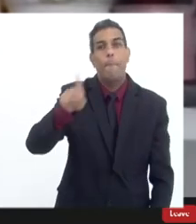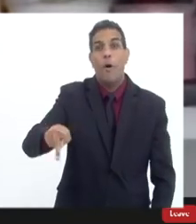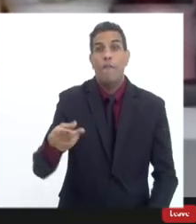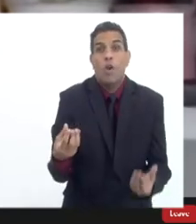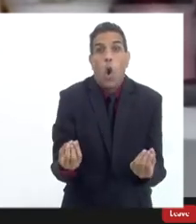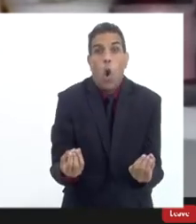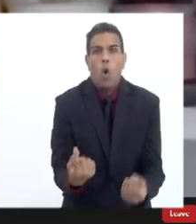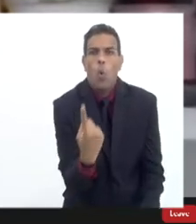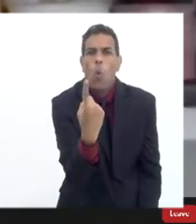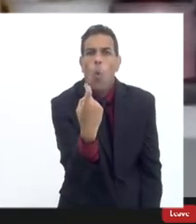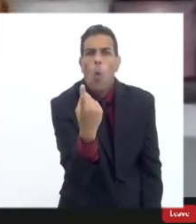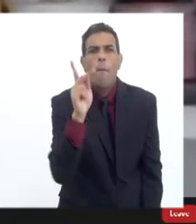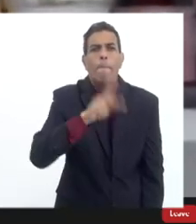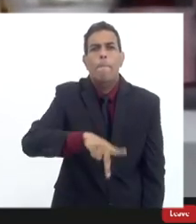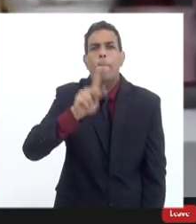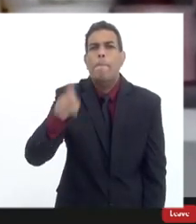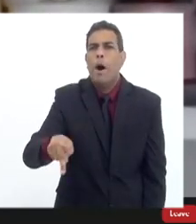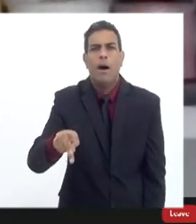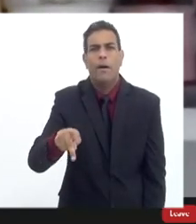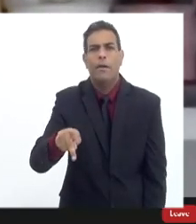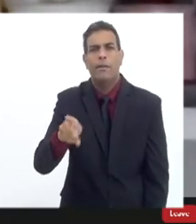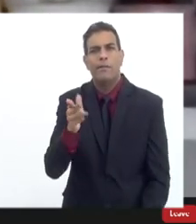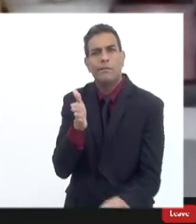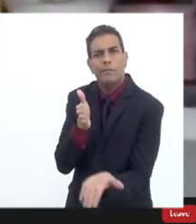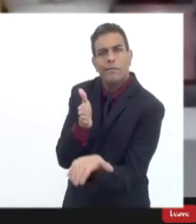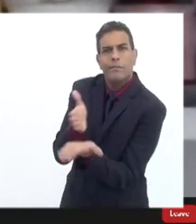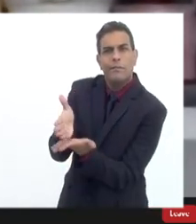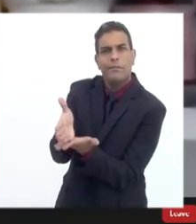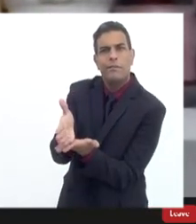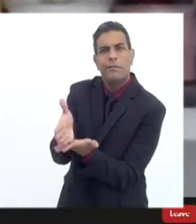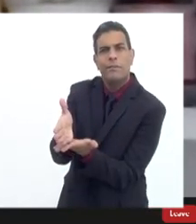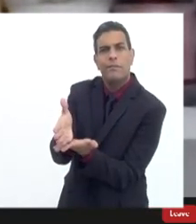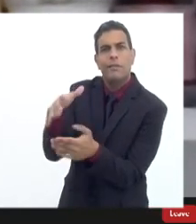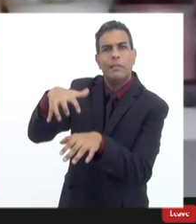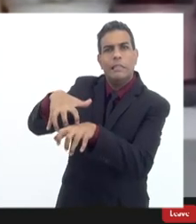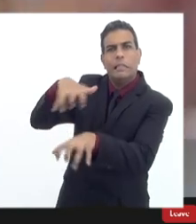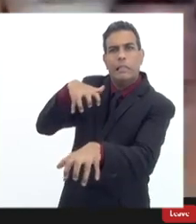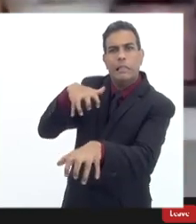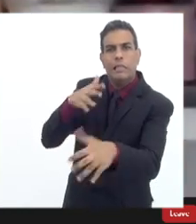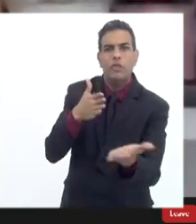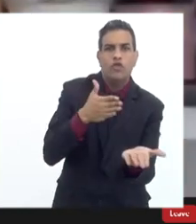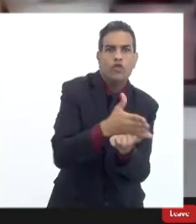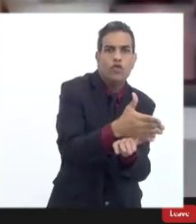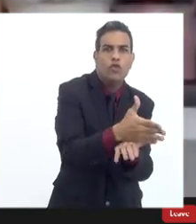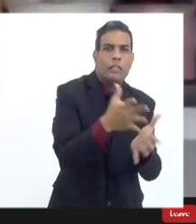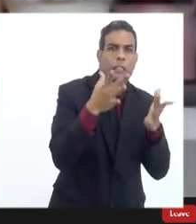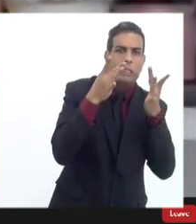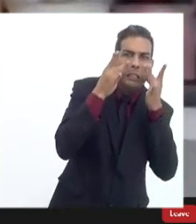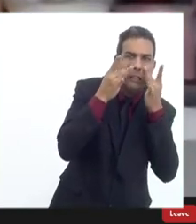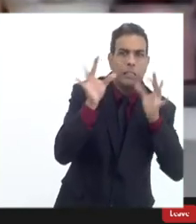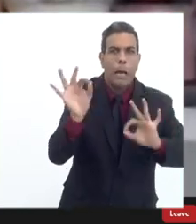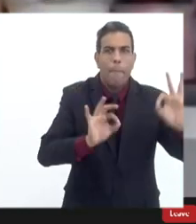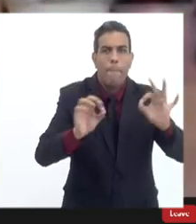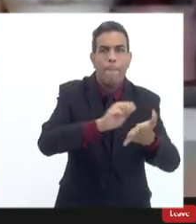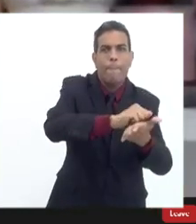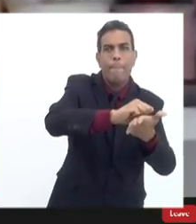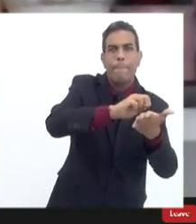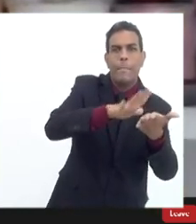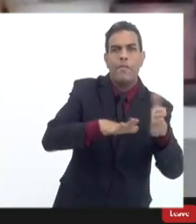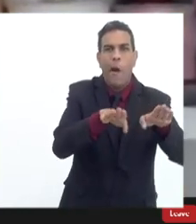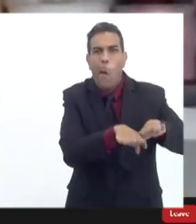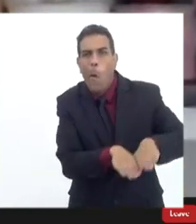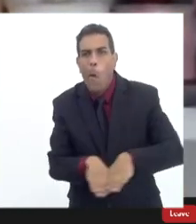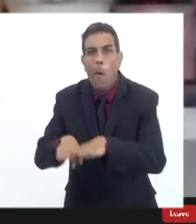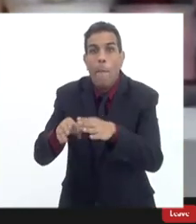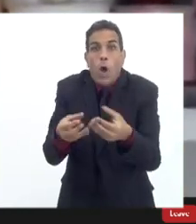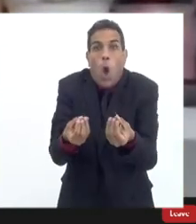como um mesmo professor estar ao mesmo tempo presencialmente em sala de aula e planejando atividades para aqueles que não estão em